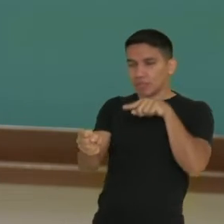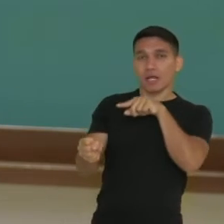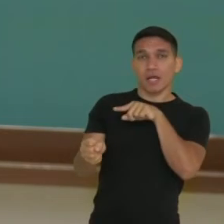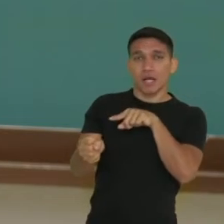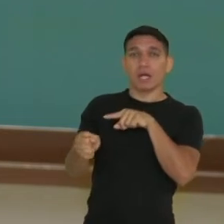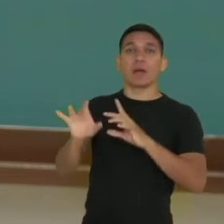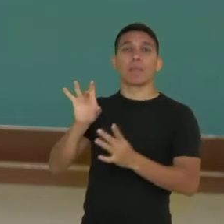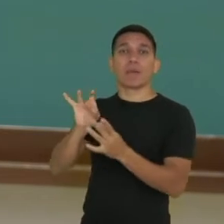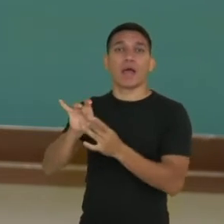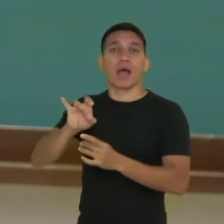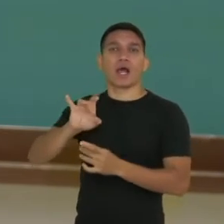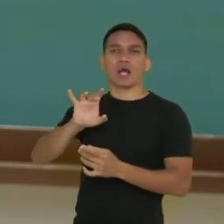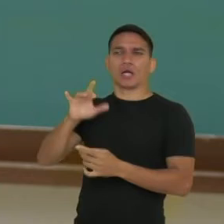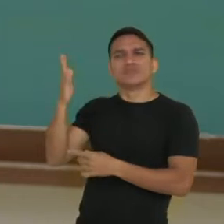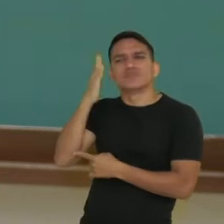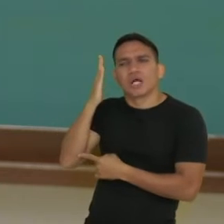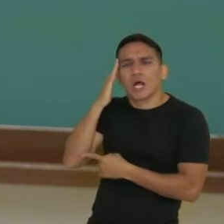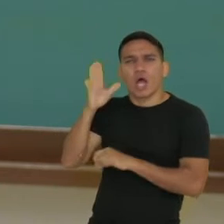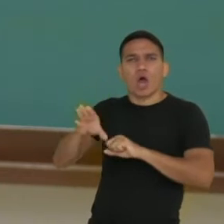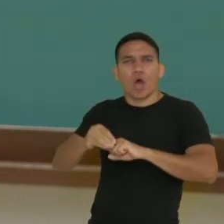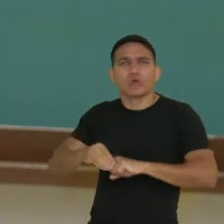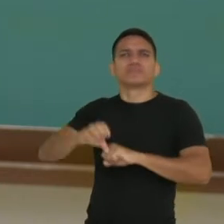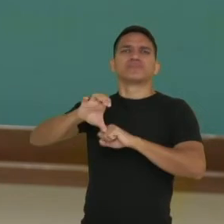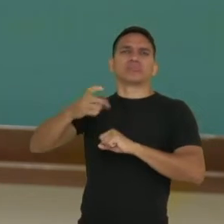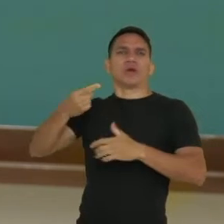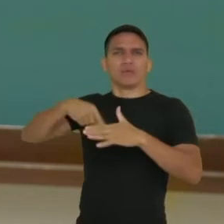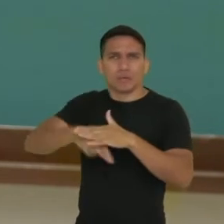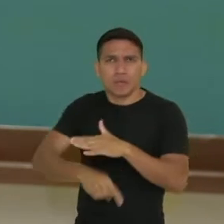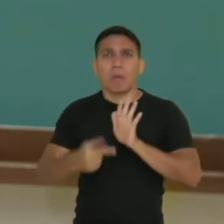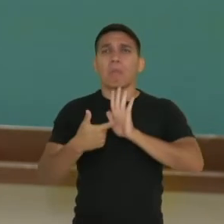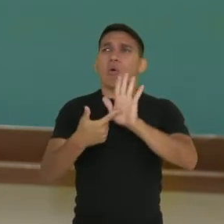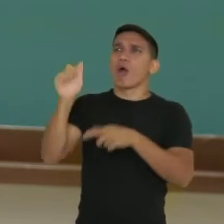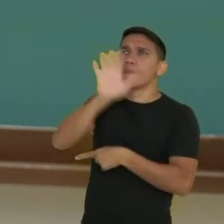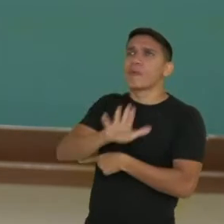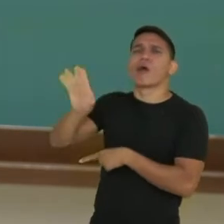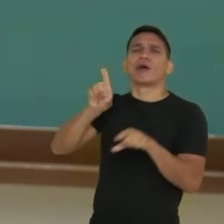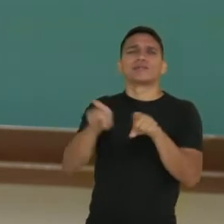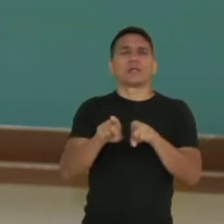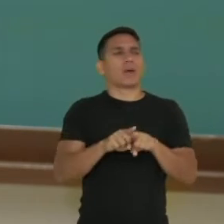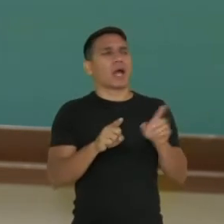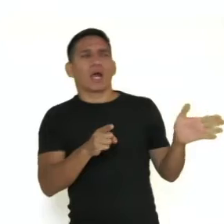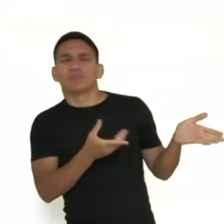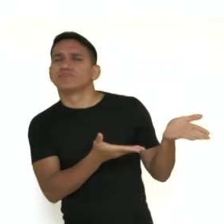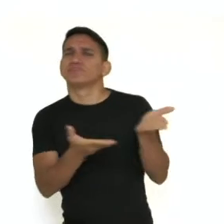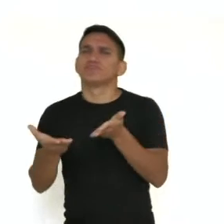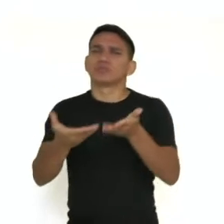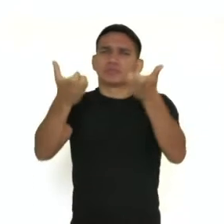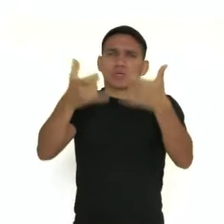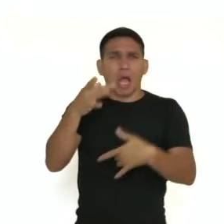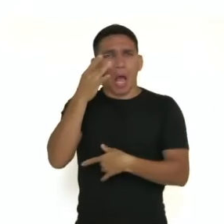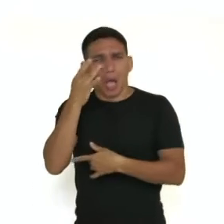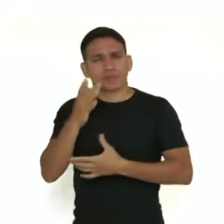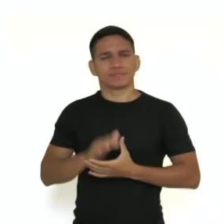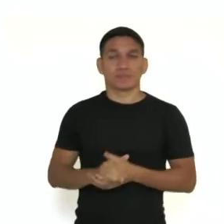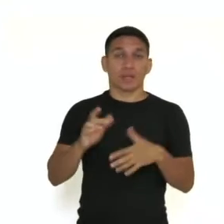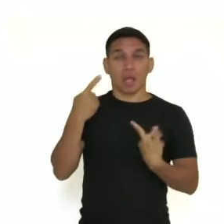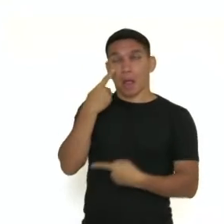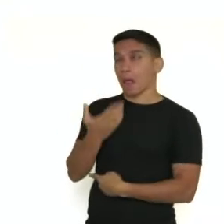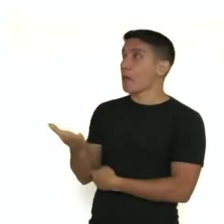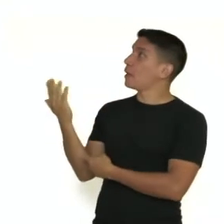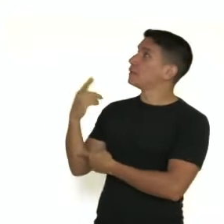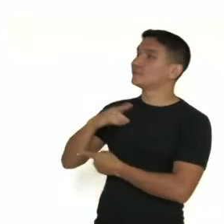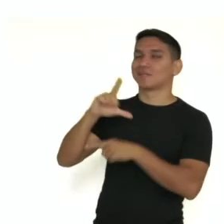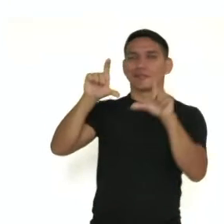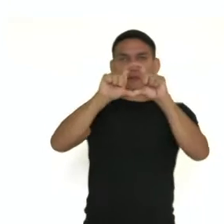trazendo imagens, trazendo ali depoimentos e assim por diante. Vamos ler então aqui, ó. Então nós temos a nossa manchete, que é